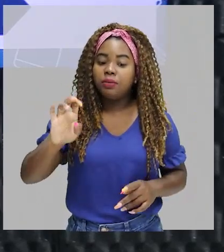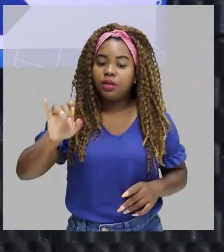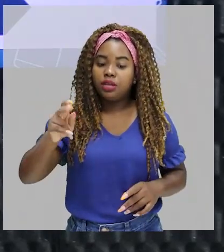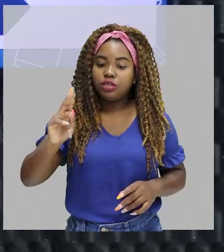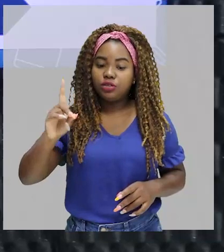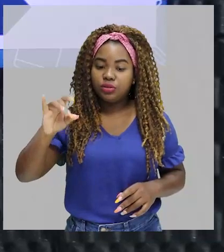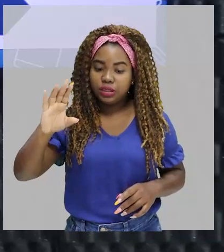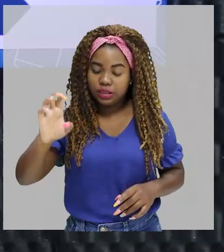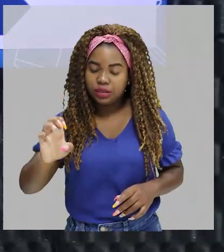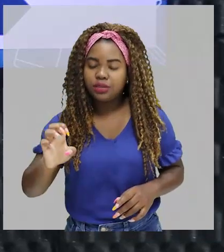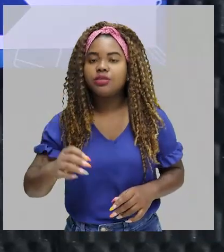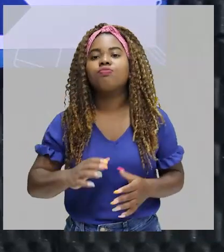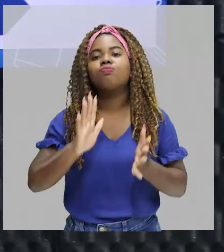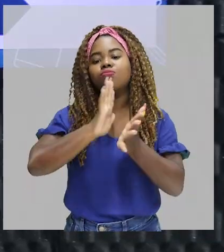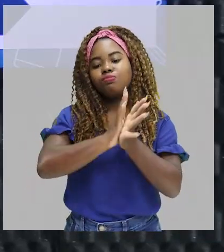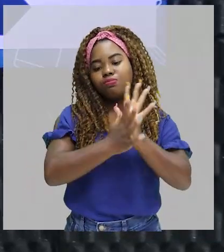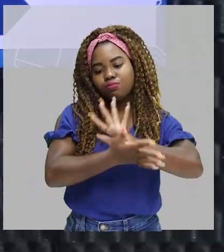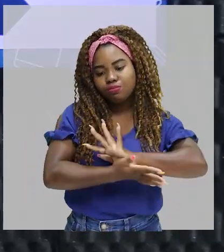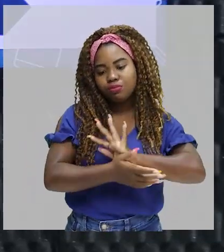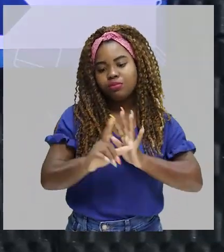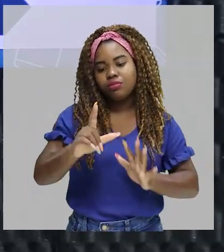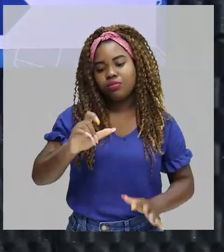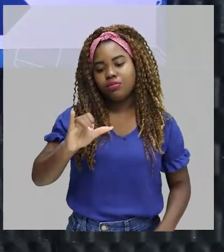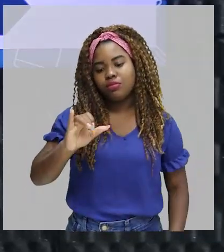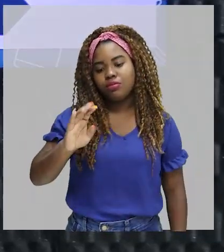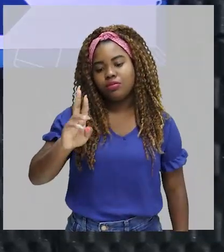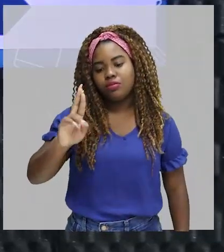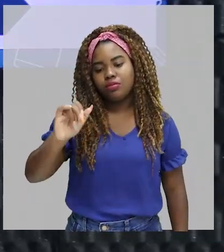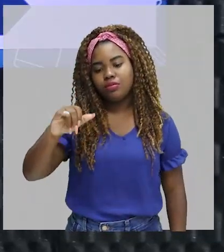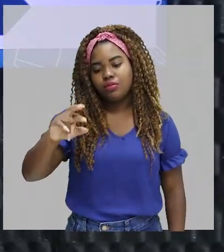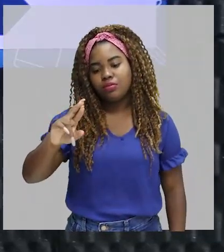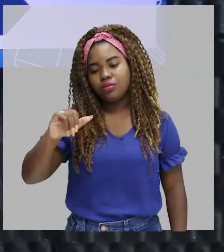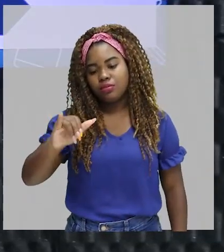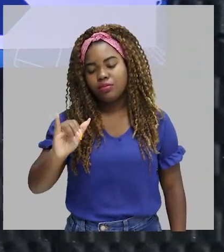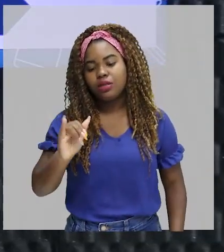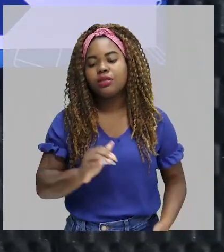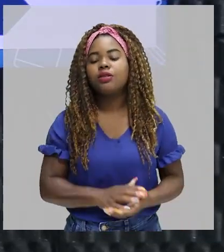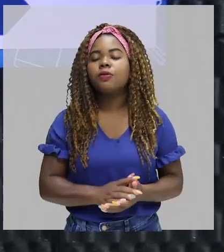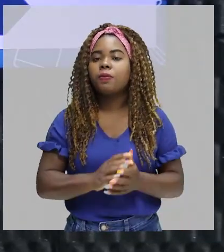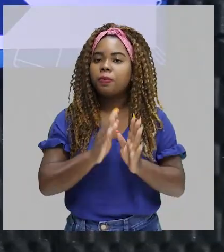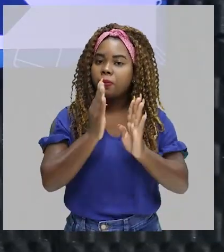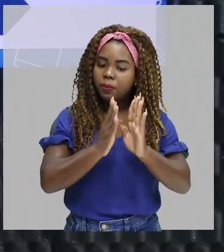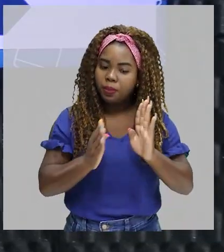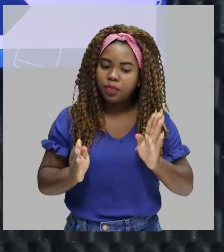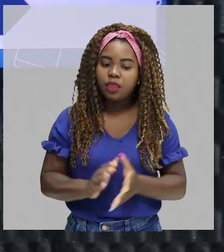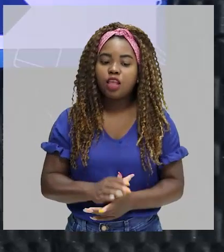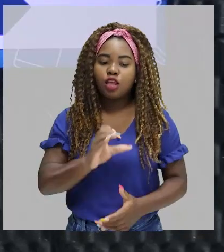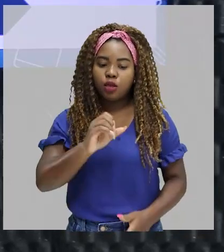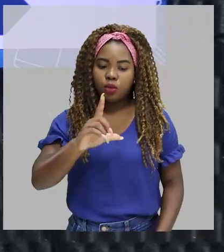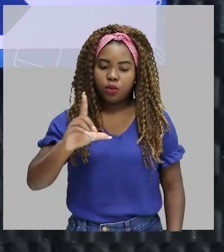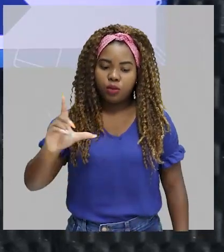preconceito. Library, biblioteca. College, universidade ou